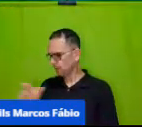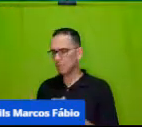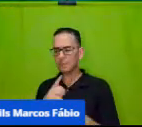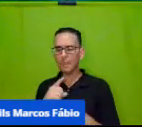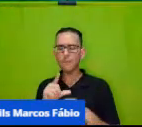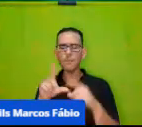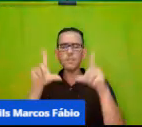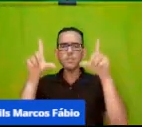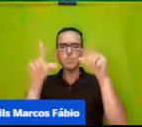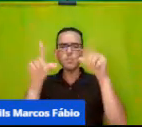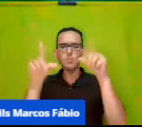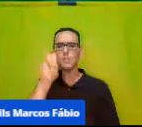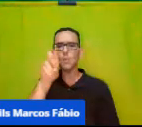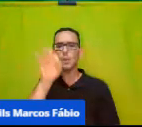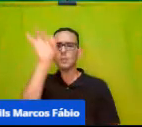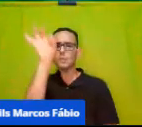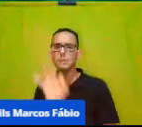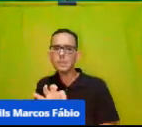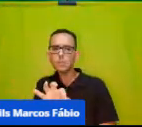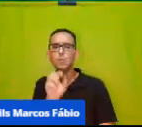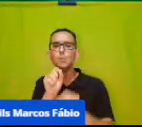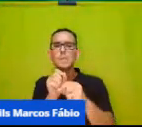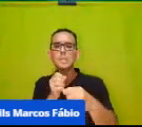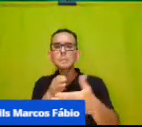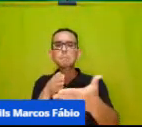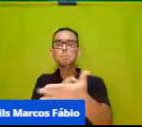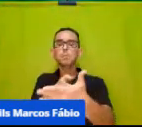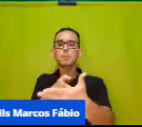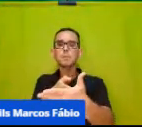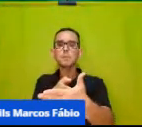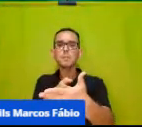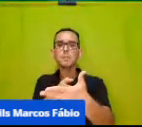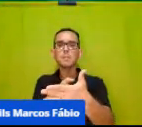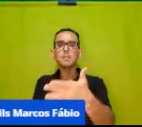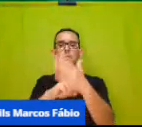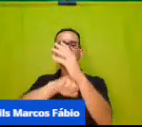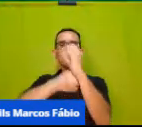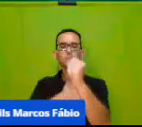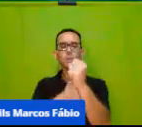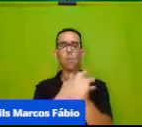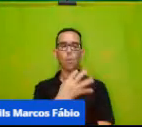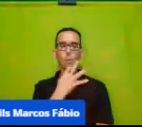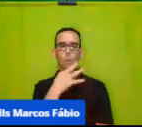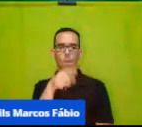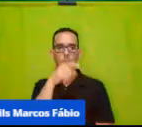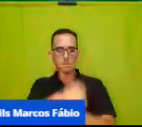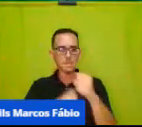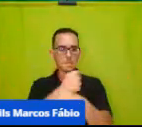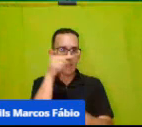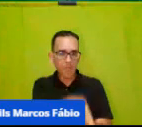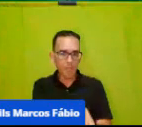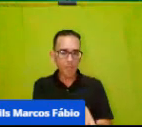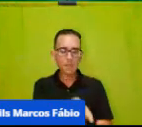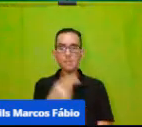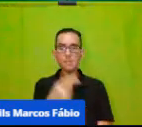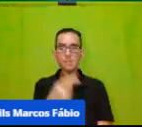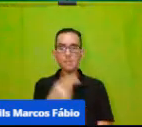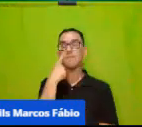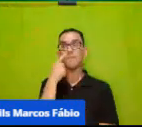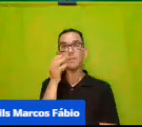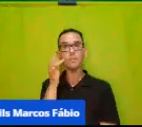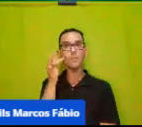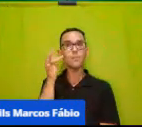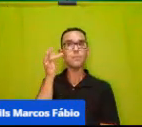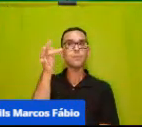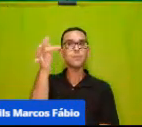50% daquilo que, em tese, o aluno deveria ter conhecimento para esse ano, já olhando para o que foi o